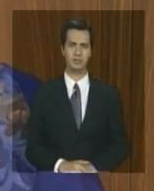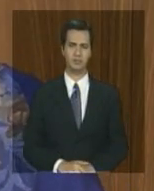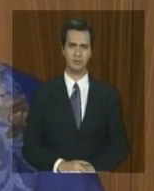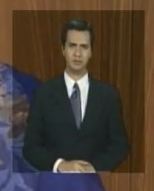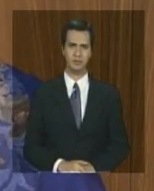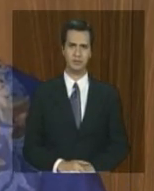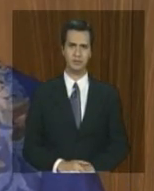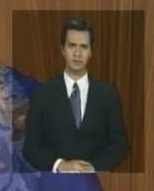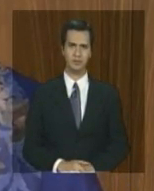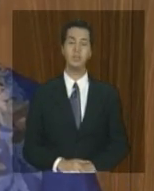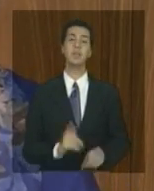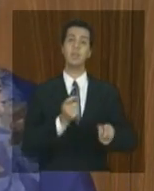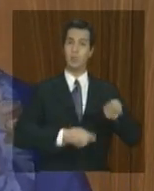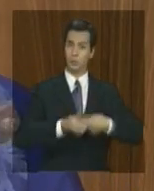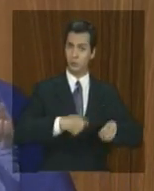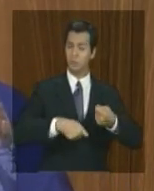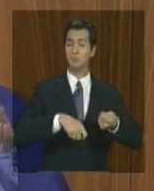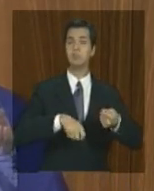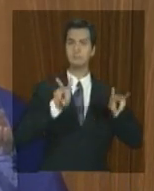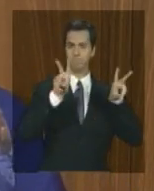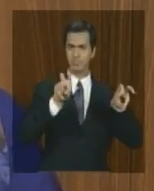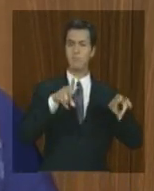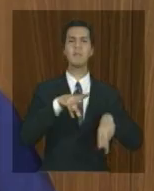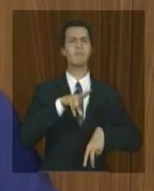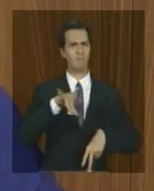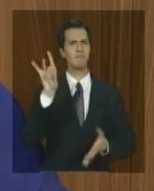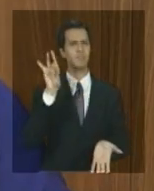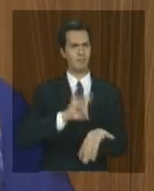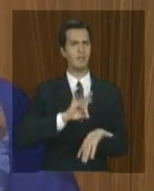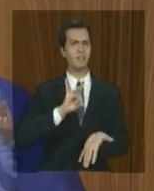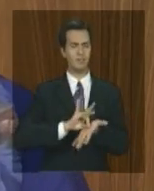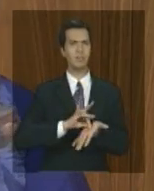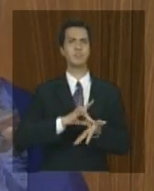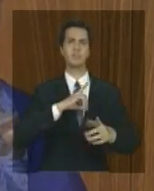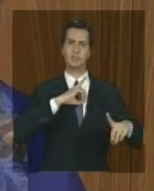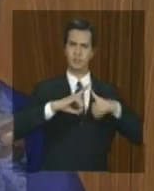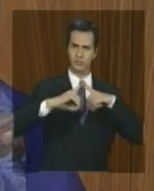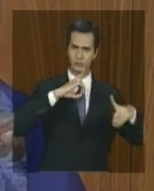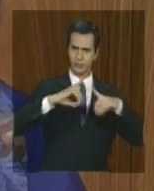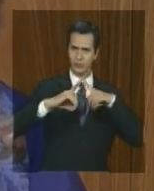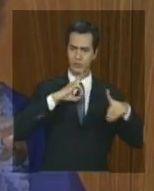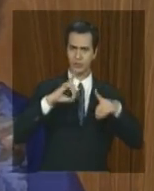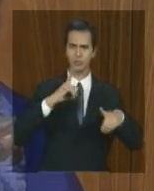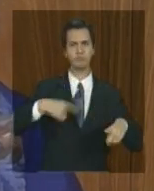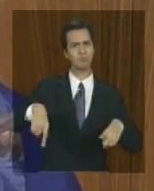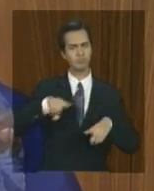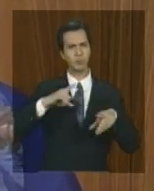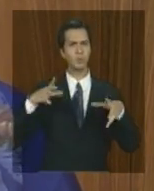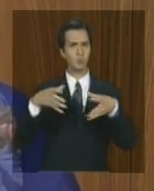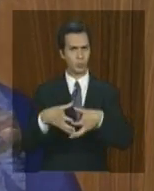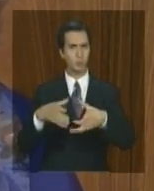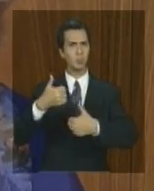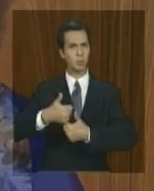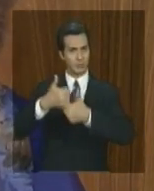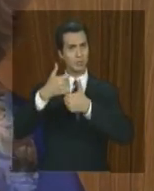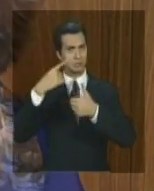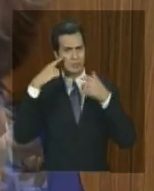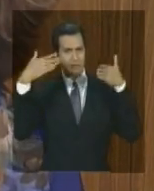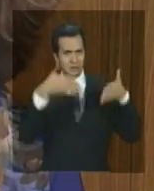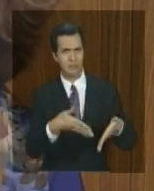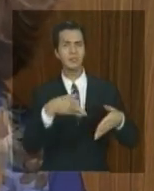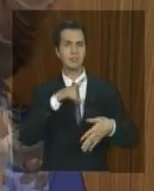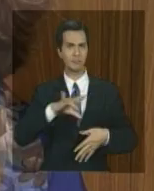temática econômica deve ter terá certamente, será objeto de grande atenção pelos líderes, assim como